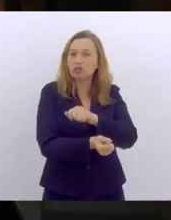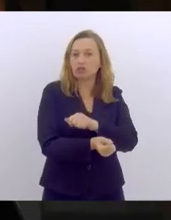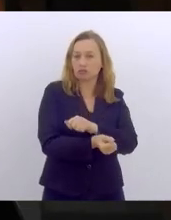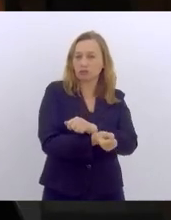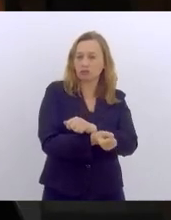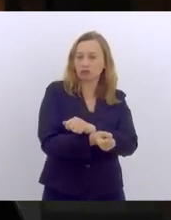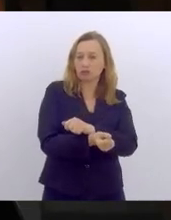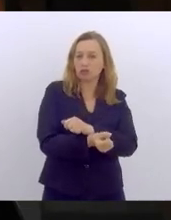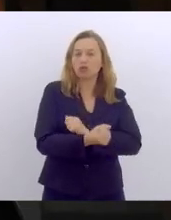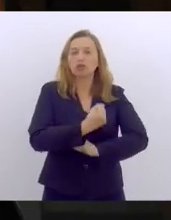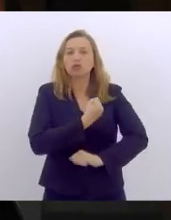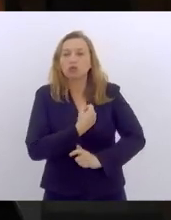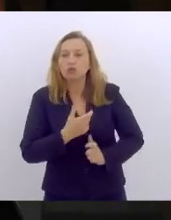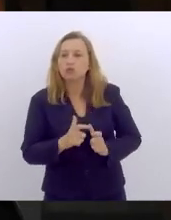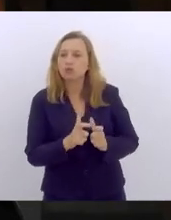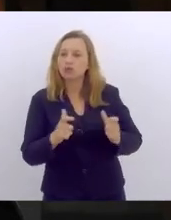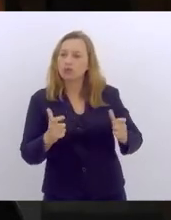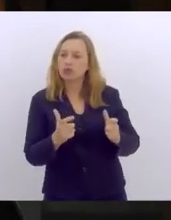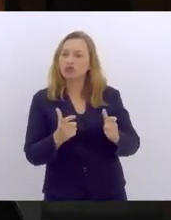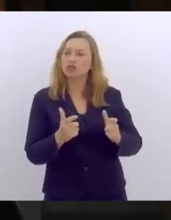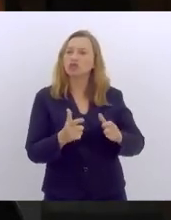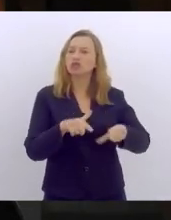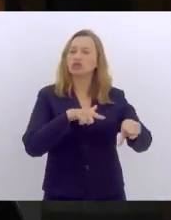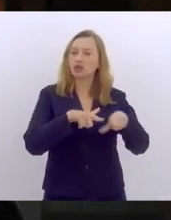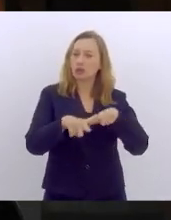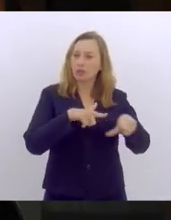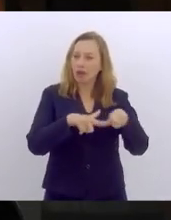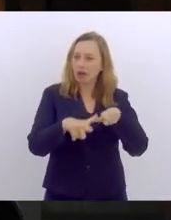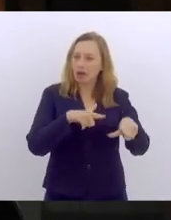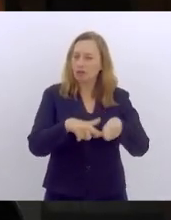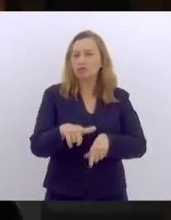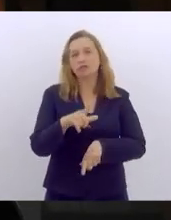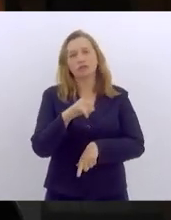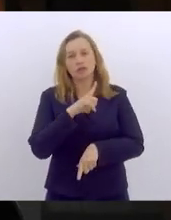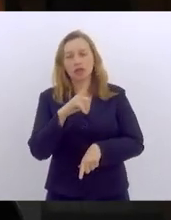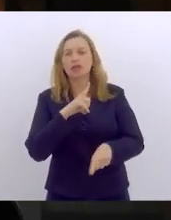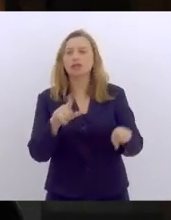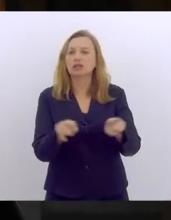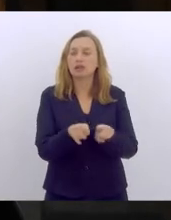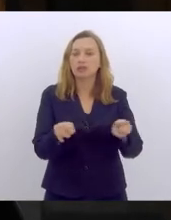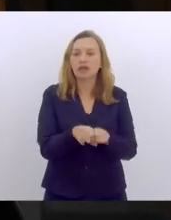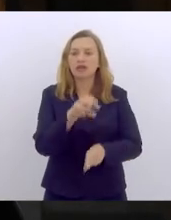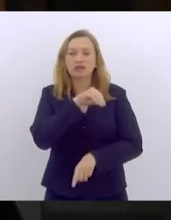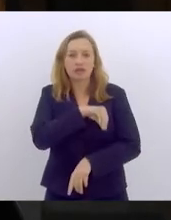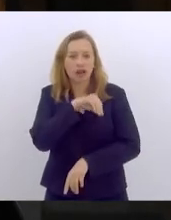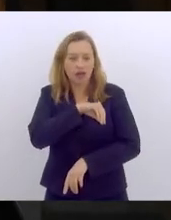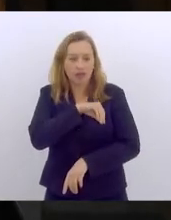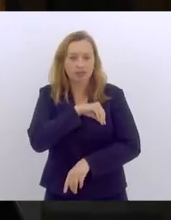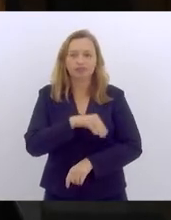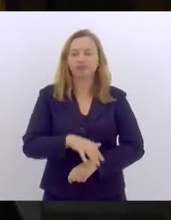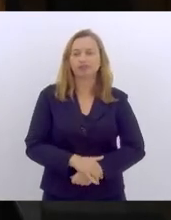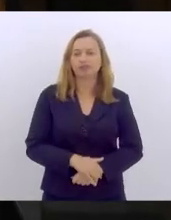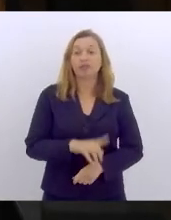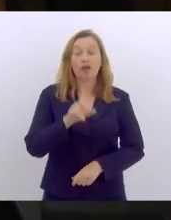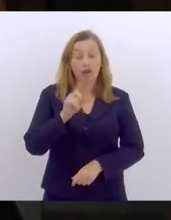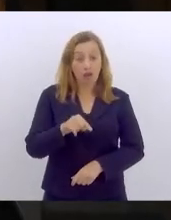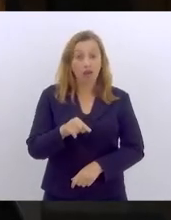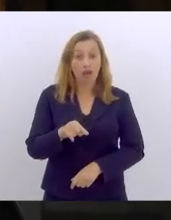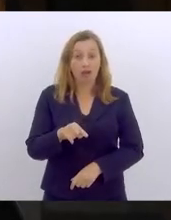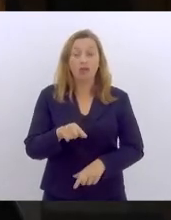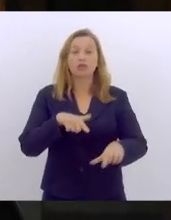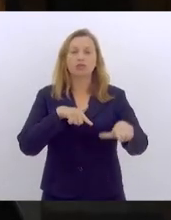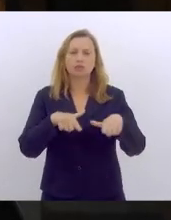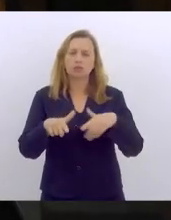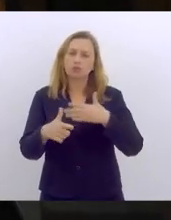ao aumento do emprego e o aumento da renda. Essa é a função,